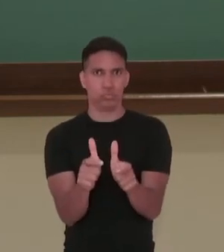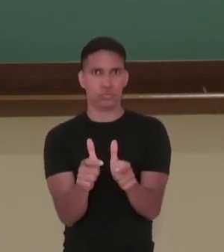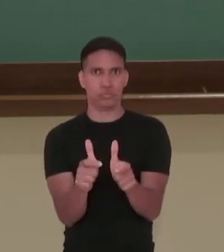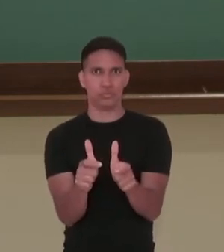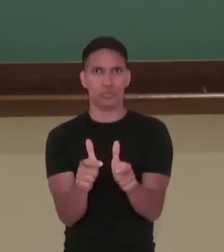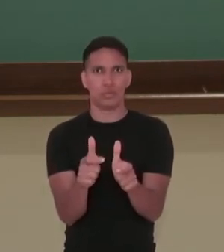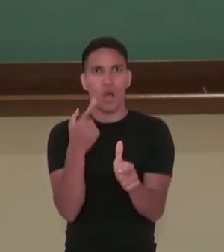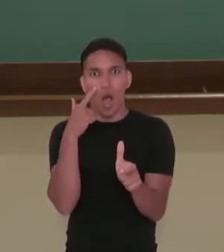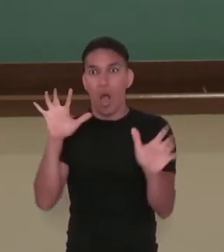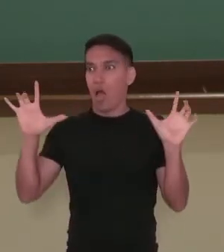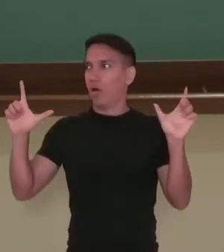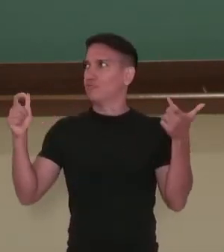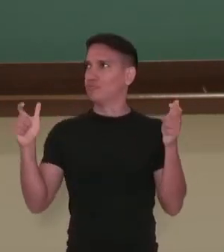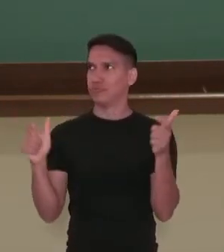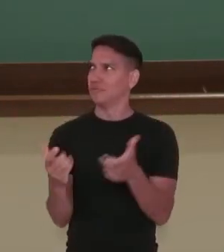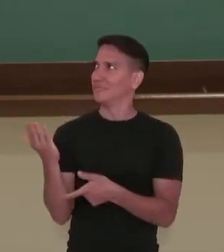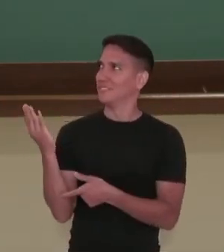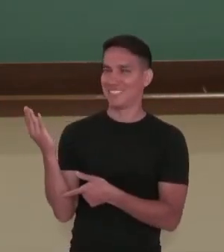reduzi, olha o barulhinho,